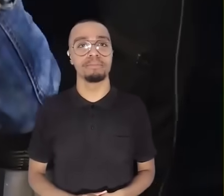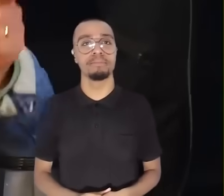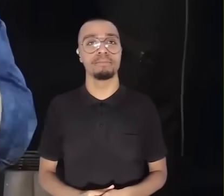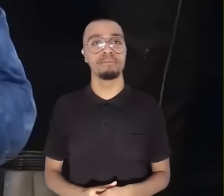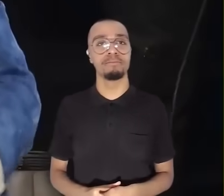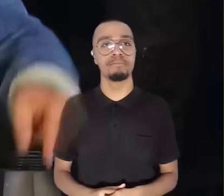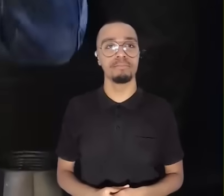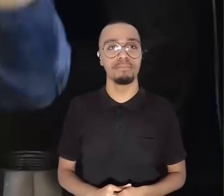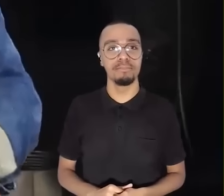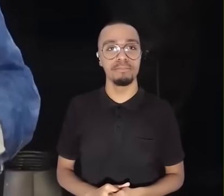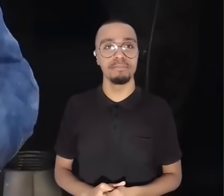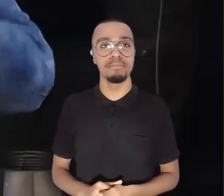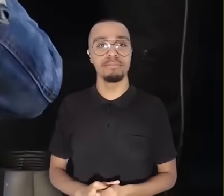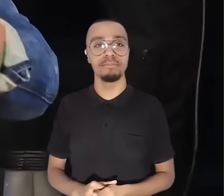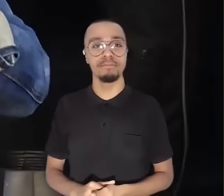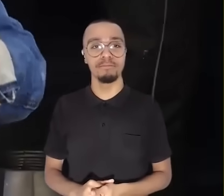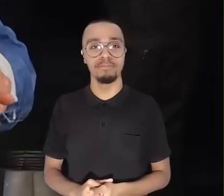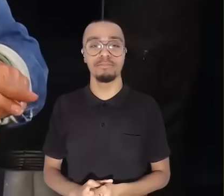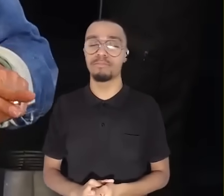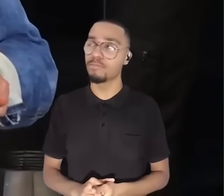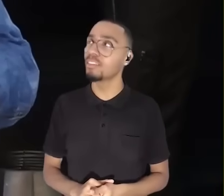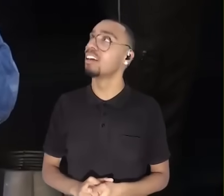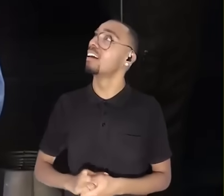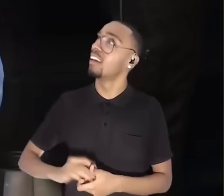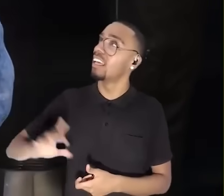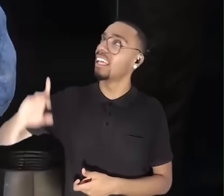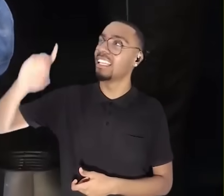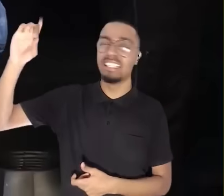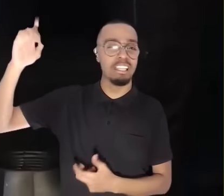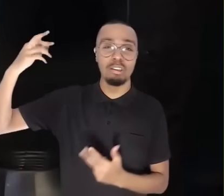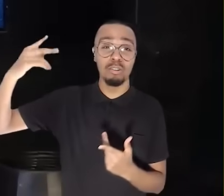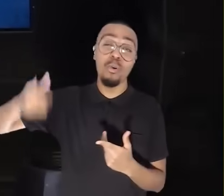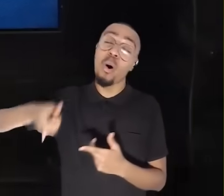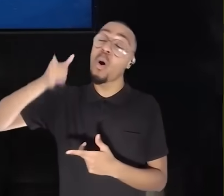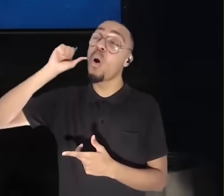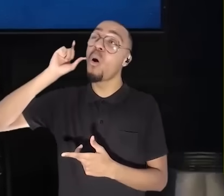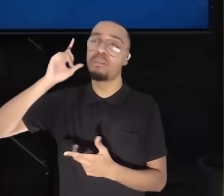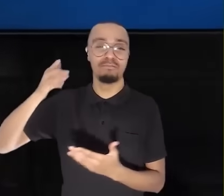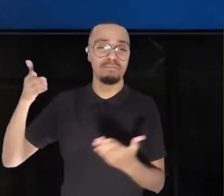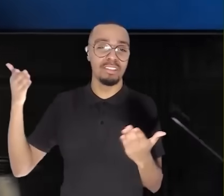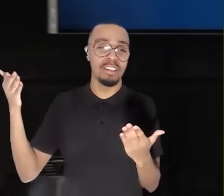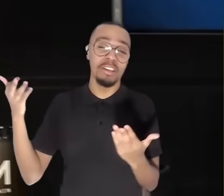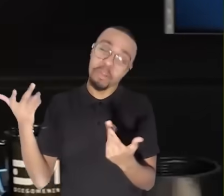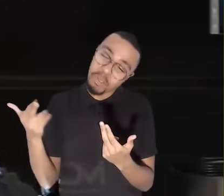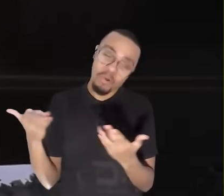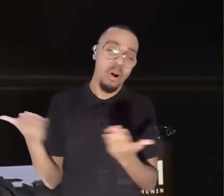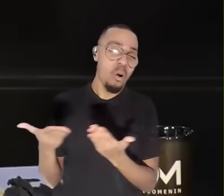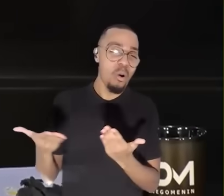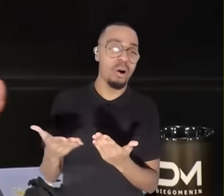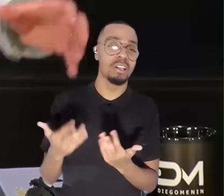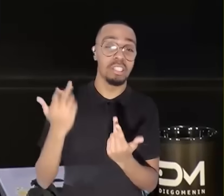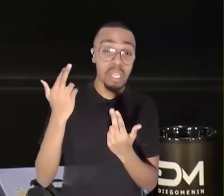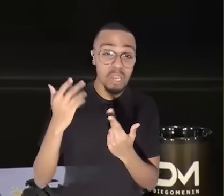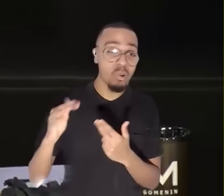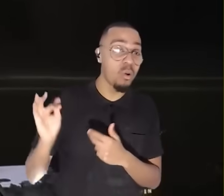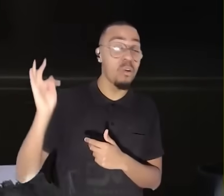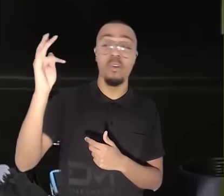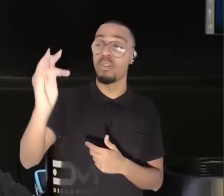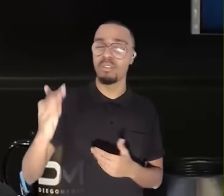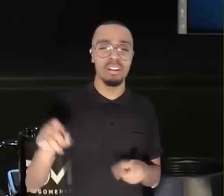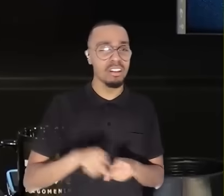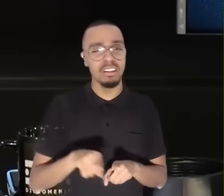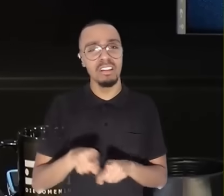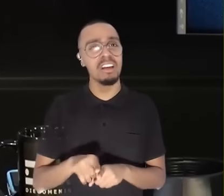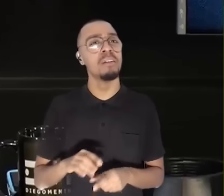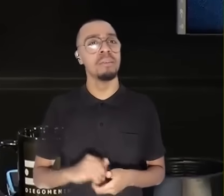você serviu ontem, Ele é o Deus de hoje, Ele é o Deus de amanhã, Ele é o que você precisa que Ele seja. E em nome de Jesus Cristo, você vai sair desse culto com a